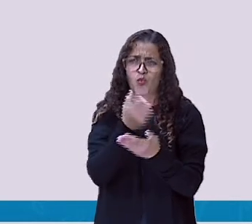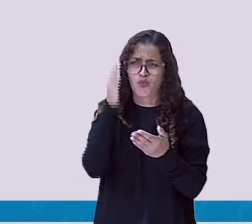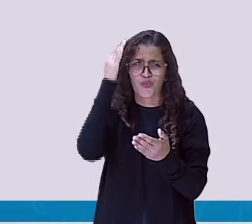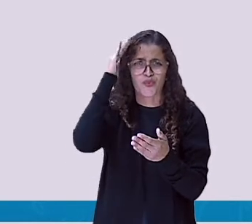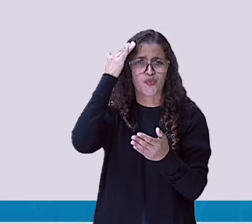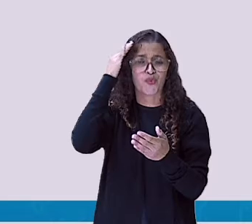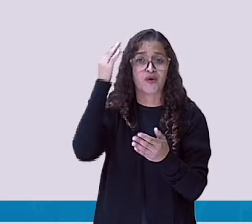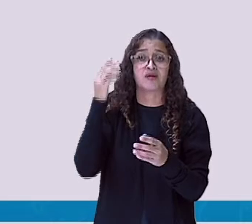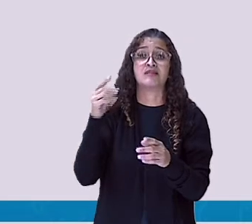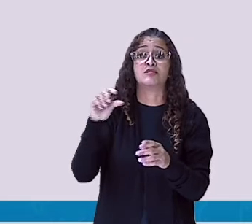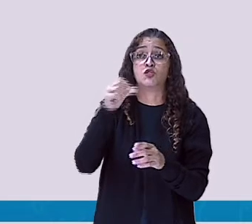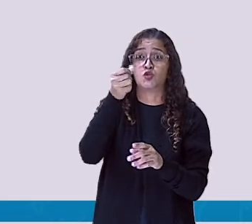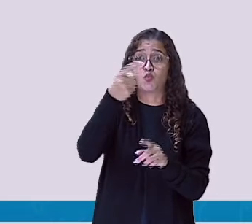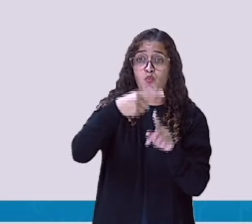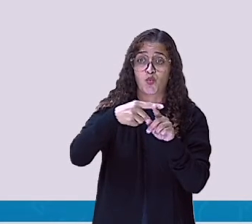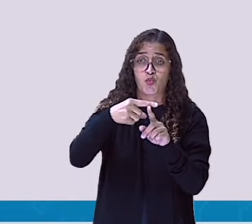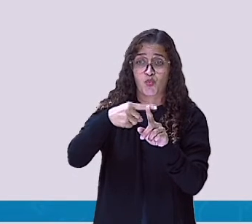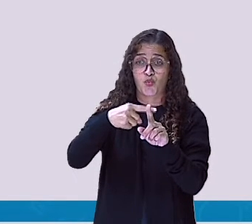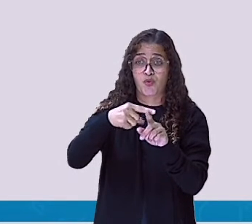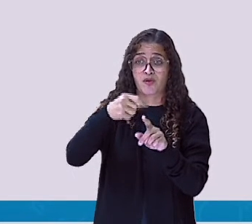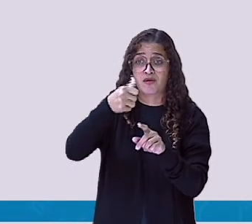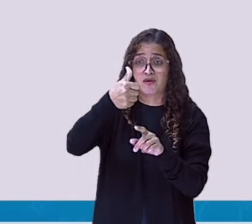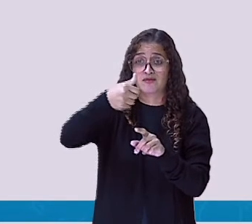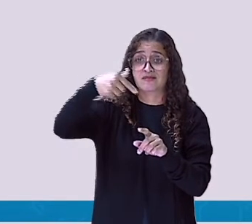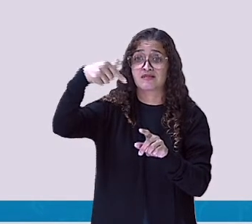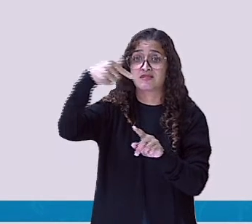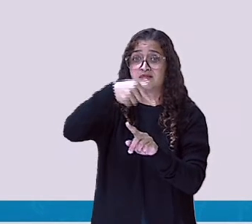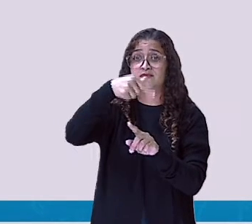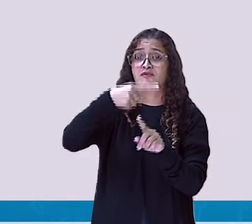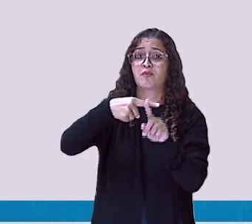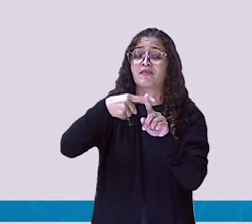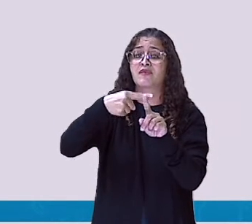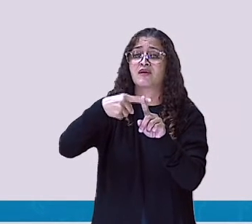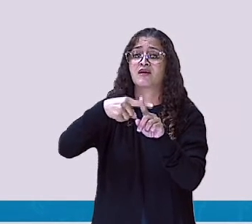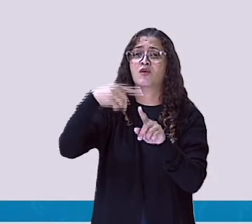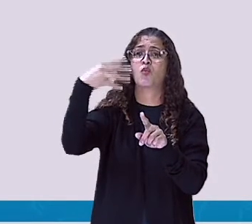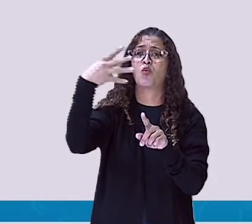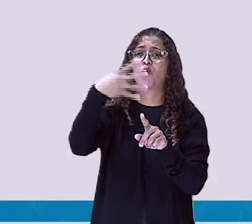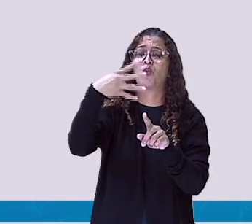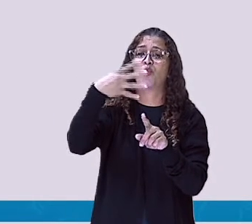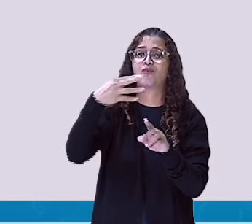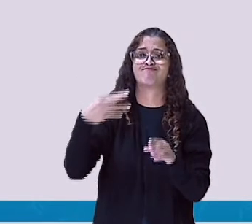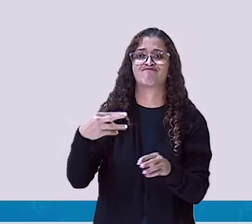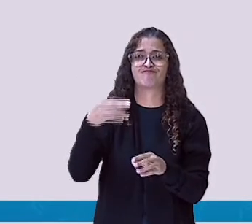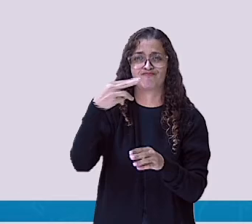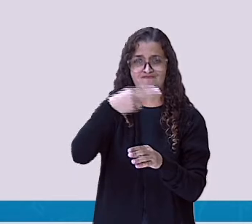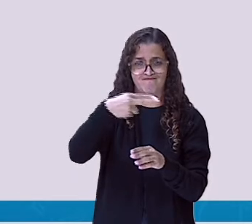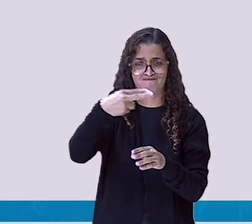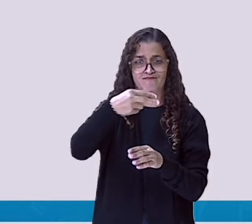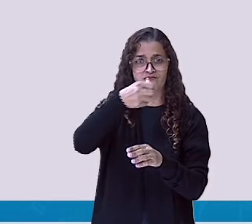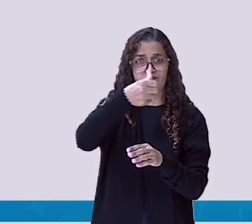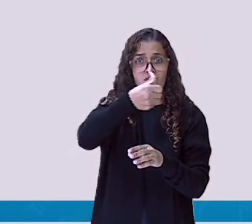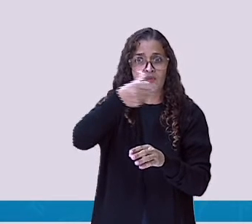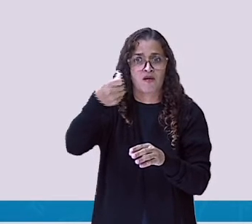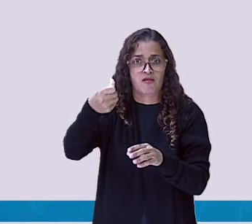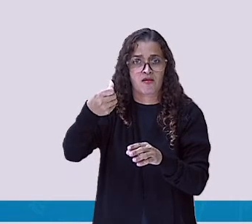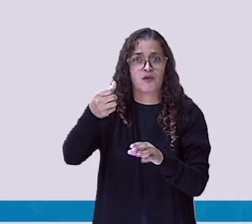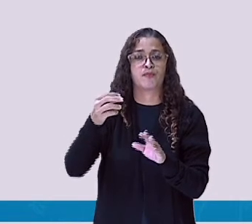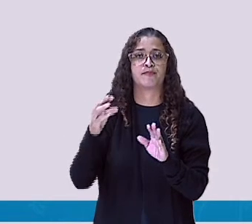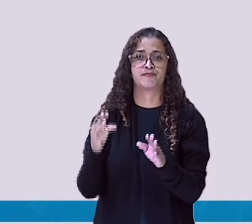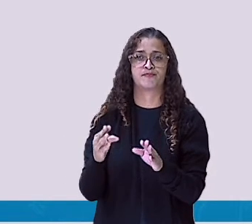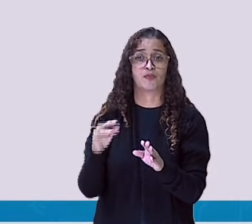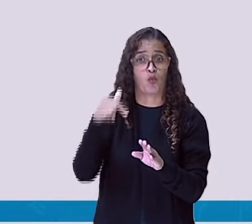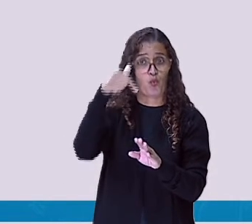7, ok? 7 mais 4 é 11, tá? Você coloca o